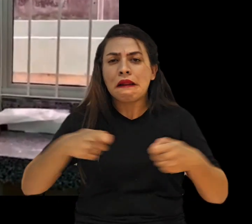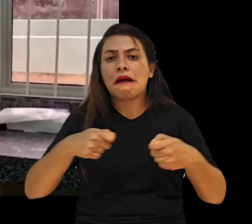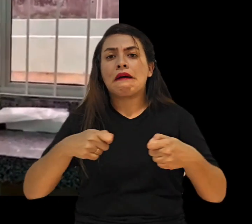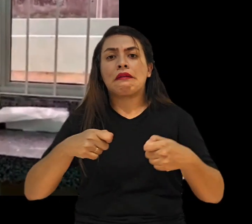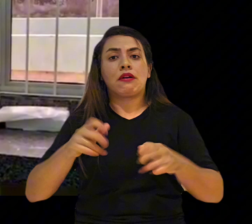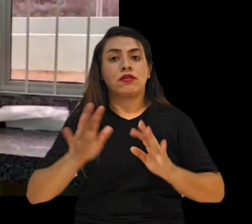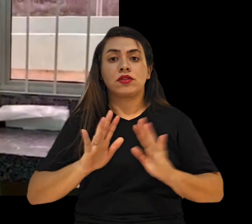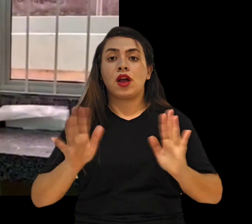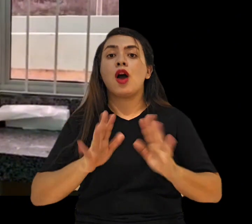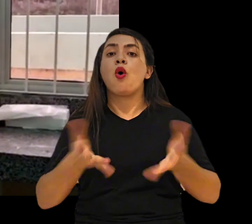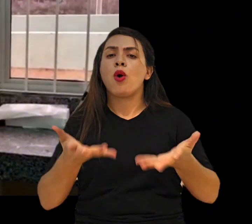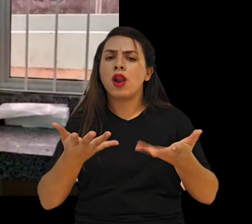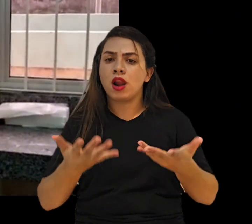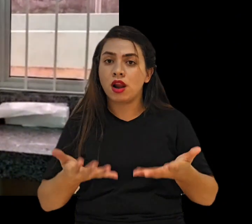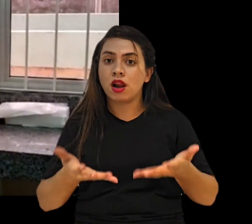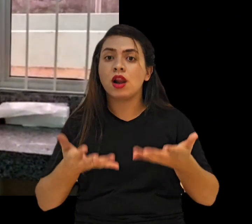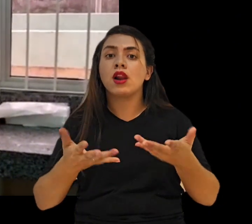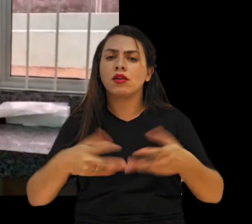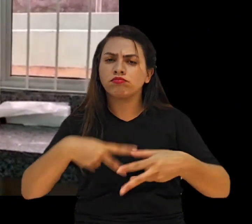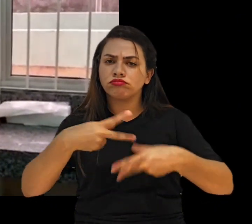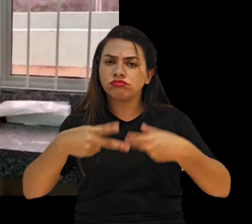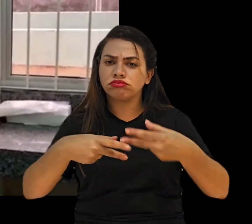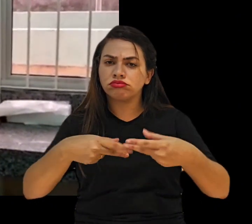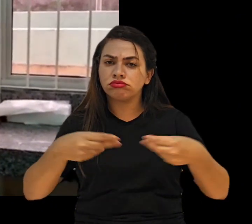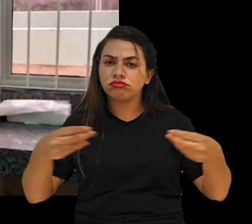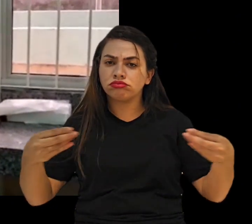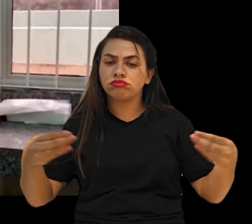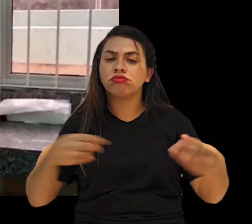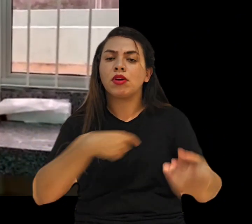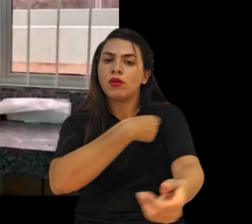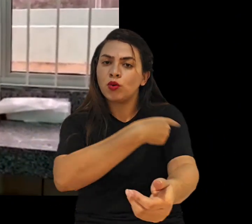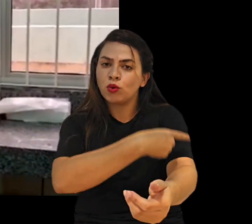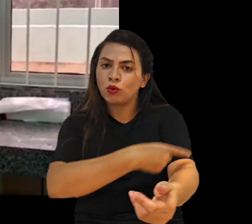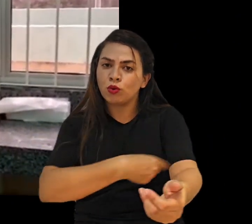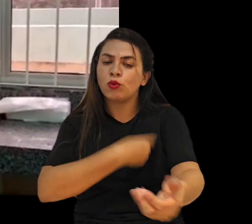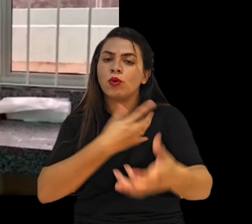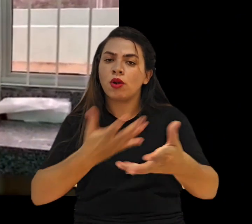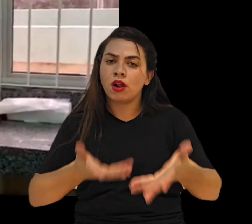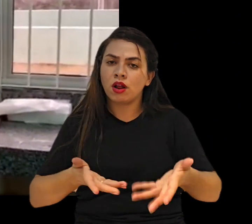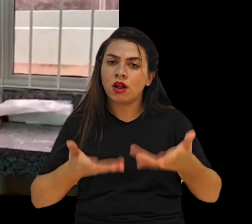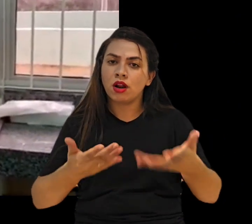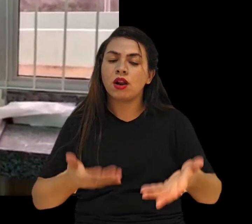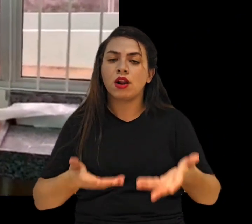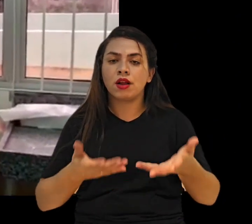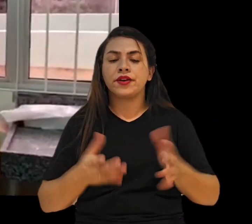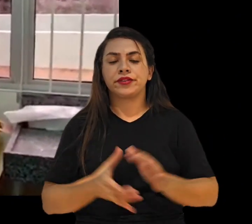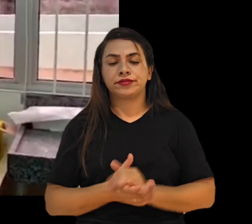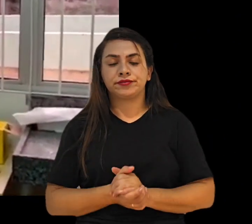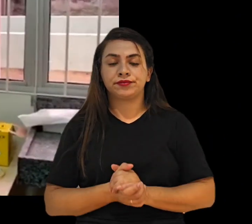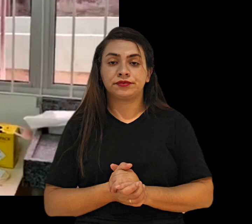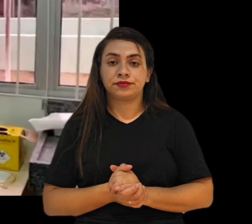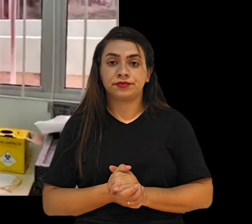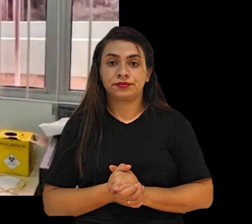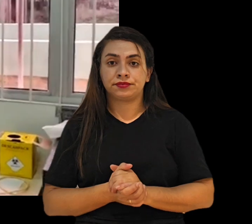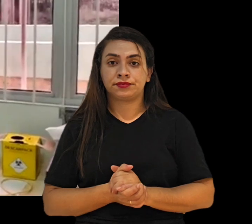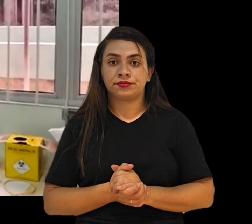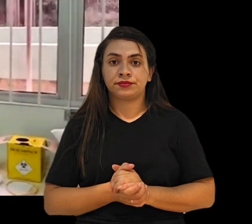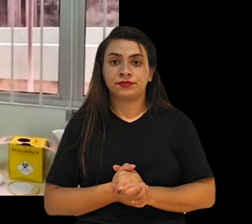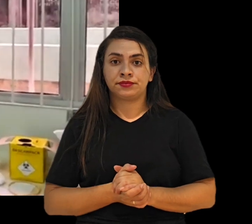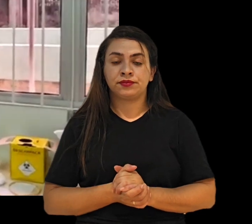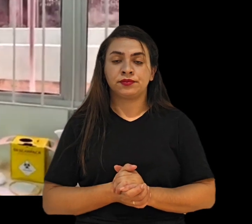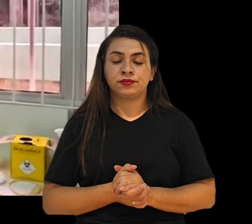Tá? Então a gente deixa aqui o garrote, o material todo, o pincel que a gente vai usar para identificar o